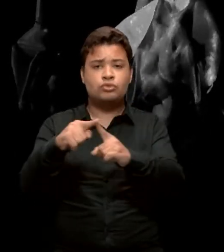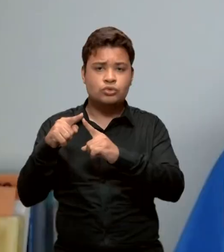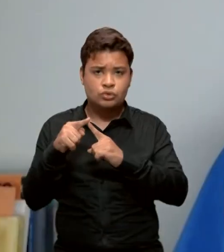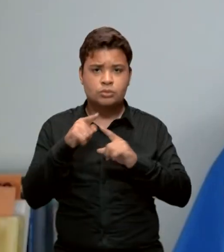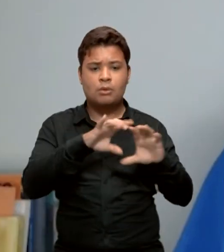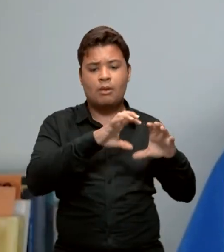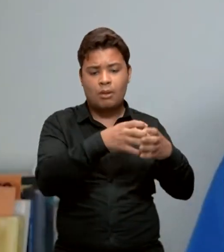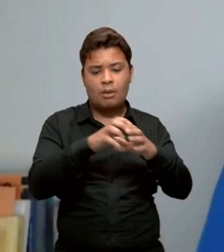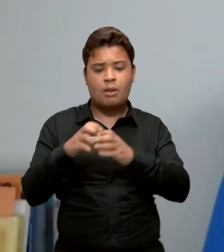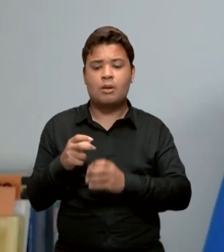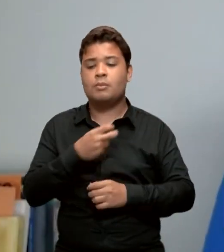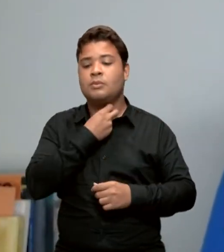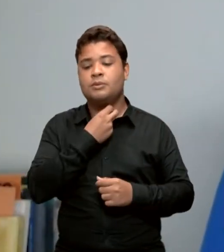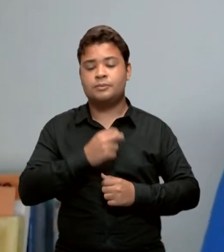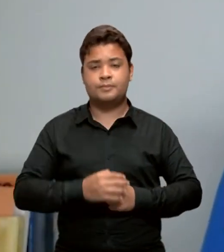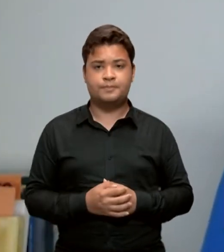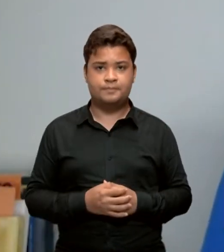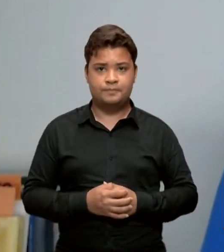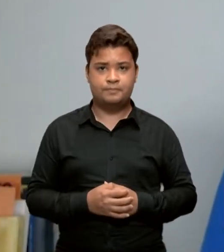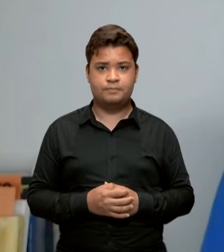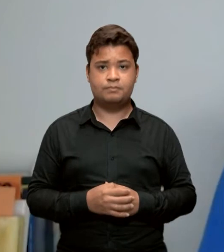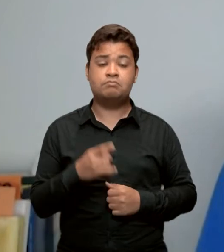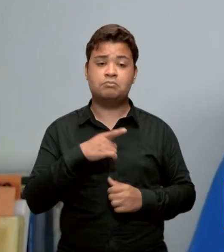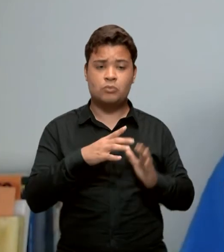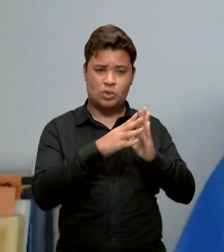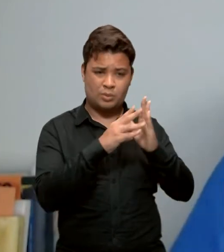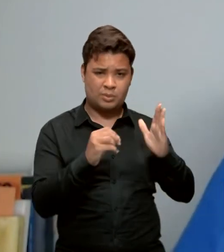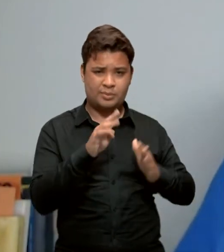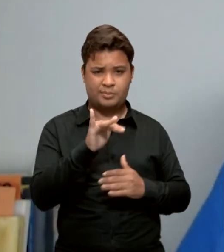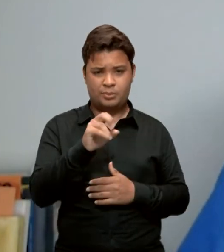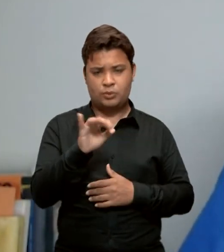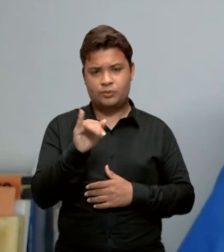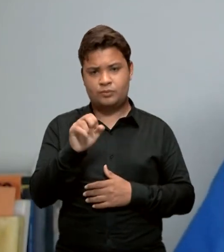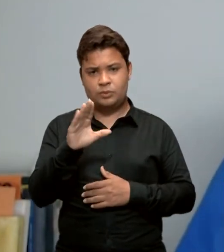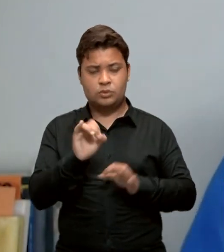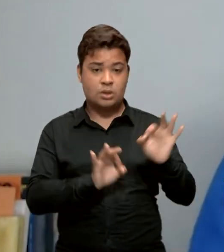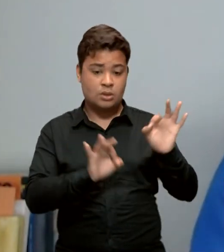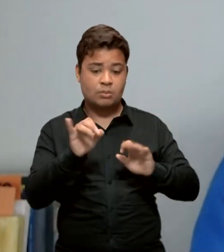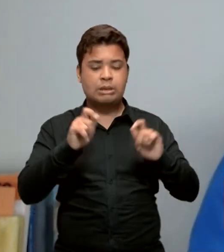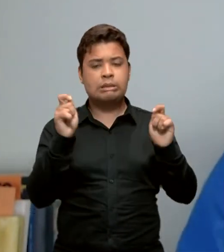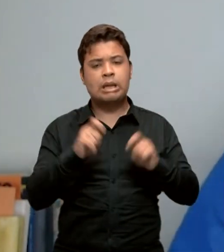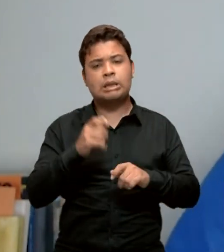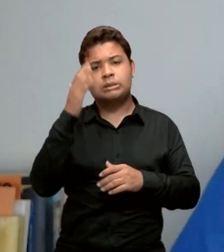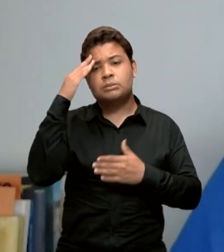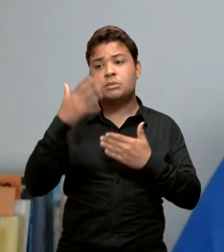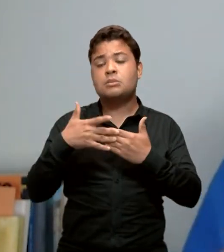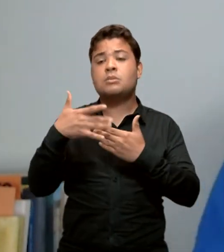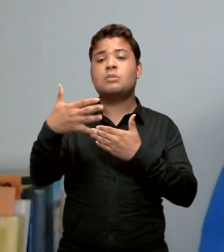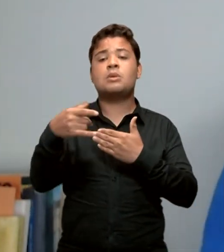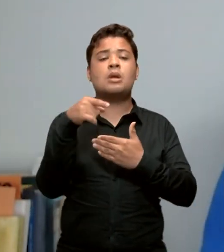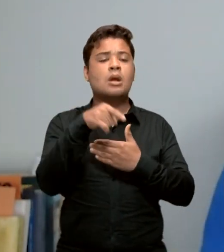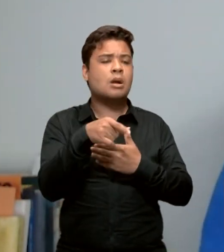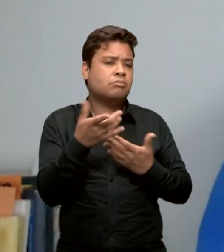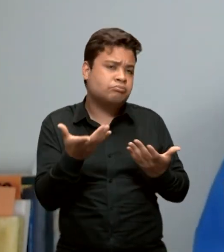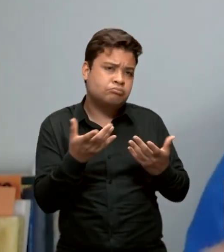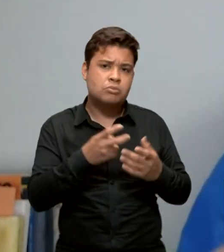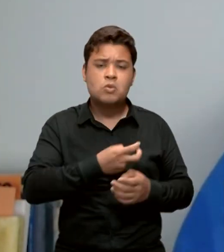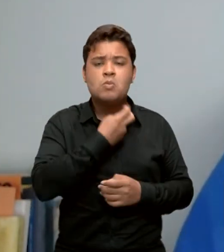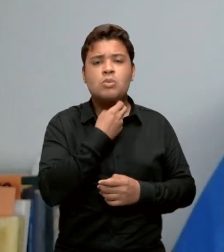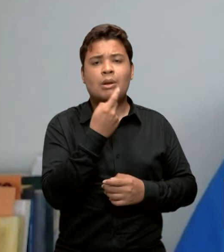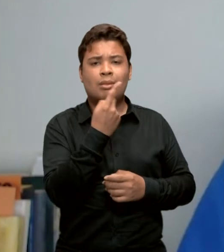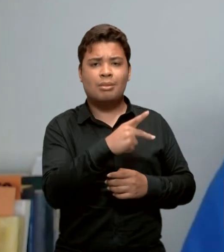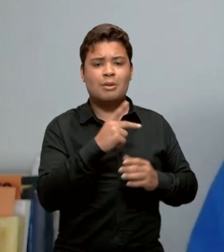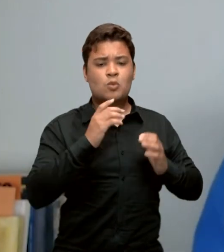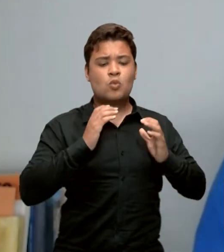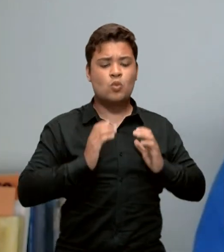analisadas. Uma vez que a gente desenvolve esse modelo biofísico, você pode fazer predições sobre qual seria o comportamento, por exemplo,